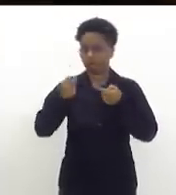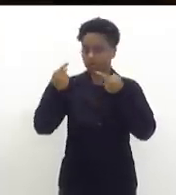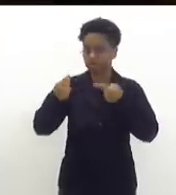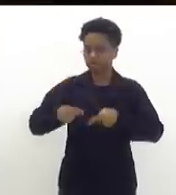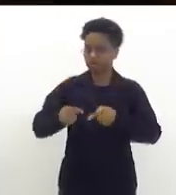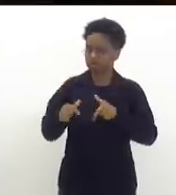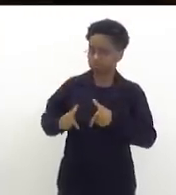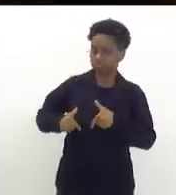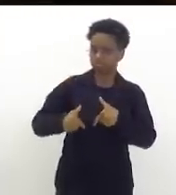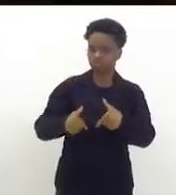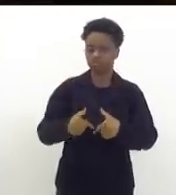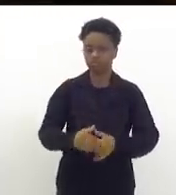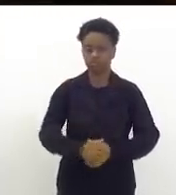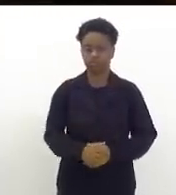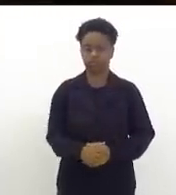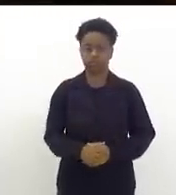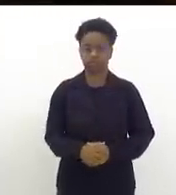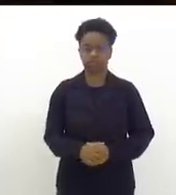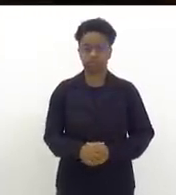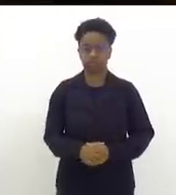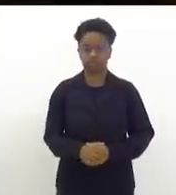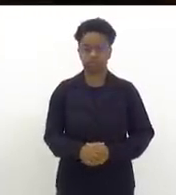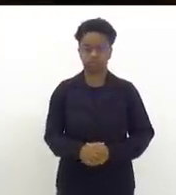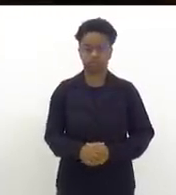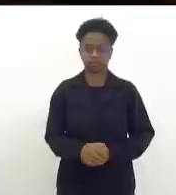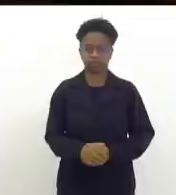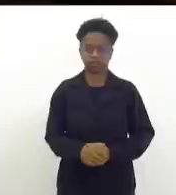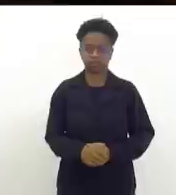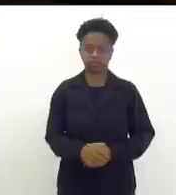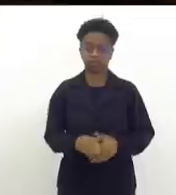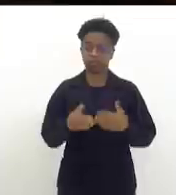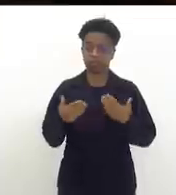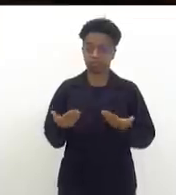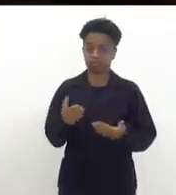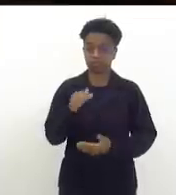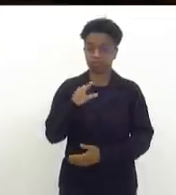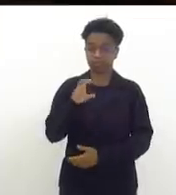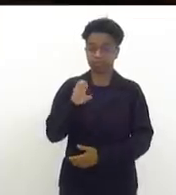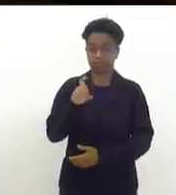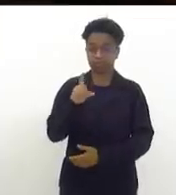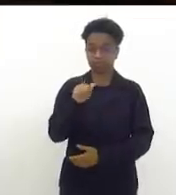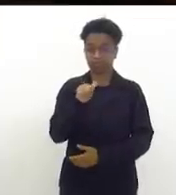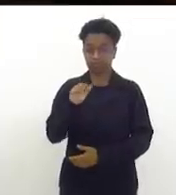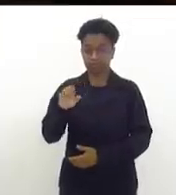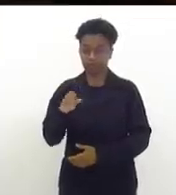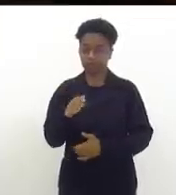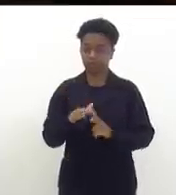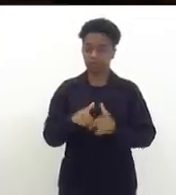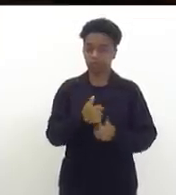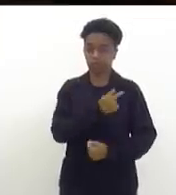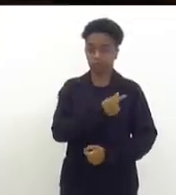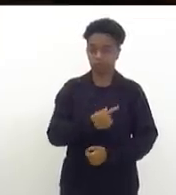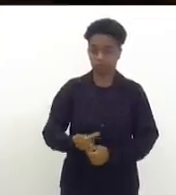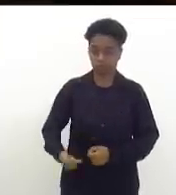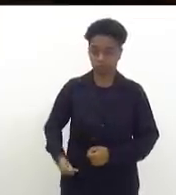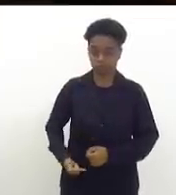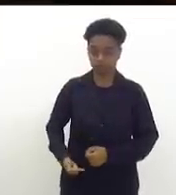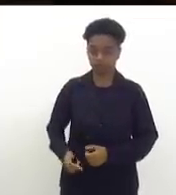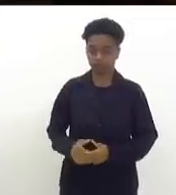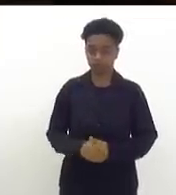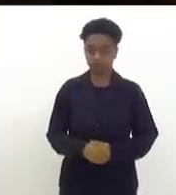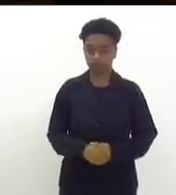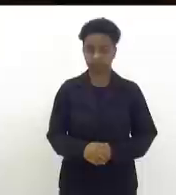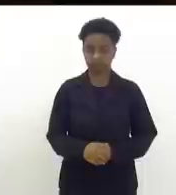de modo que a Cedae através do Governo do Estado se faz representar